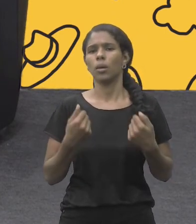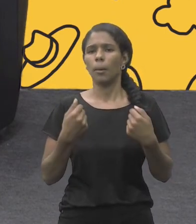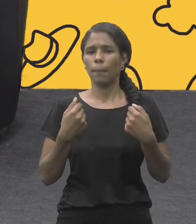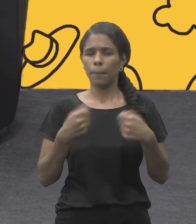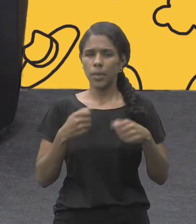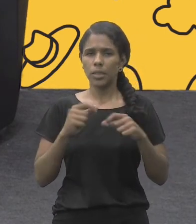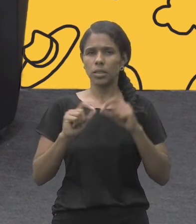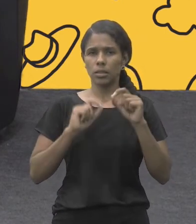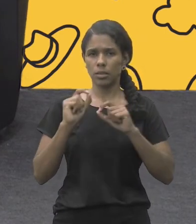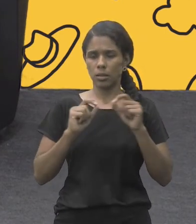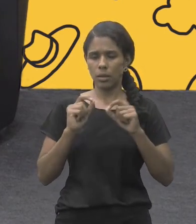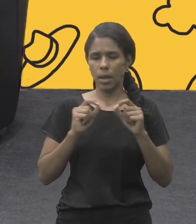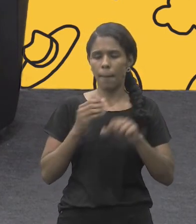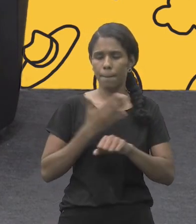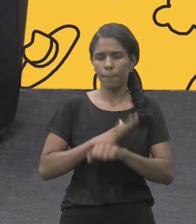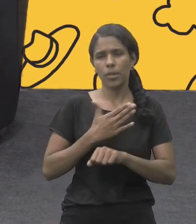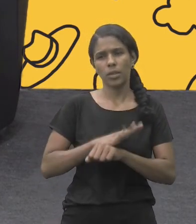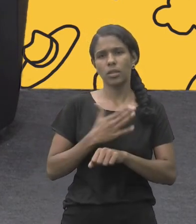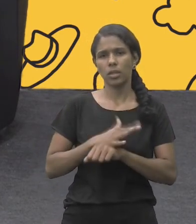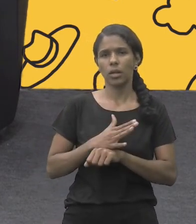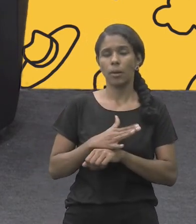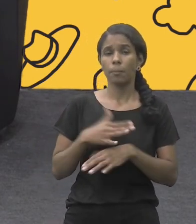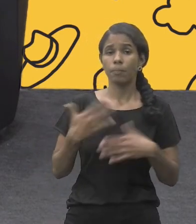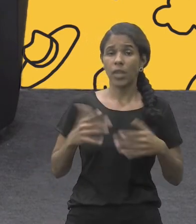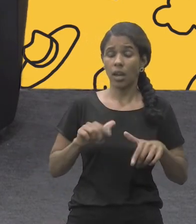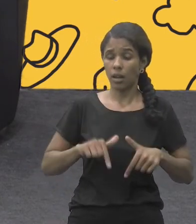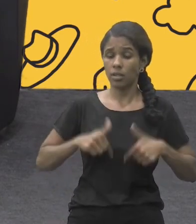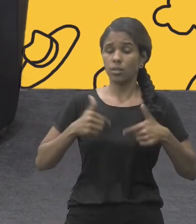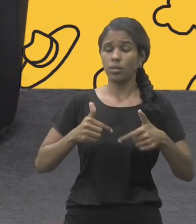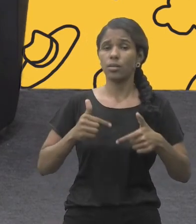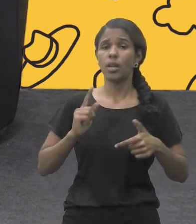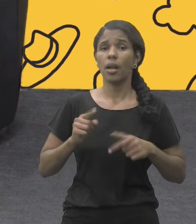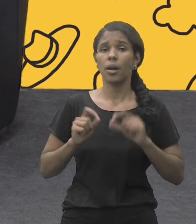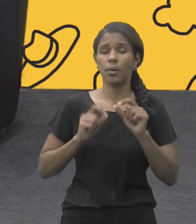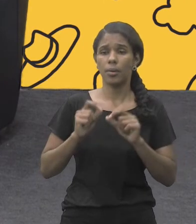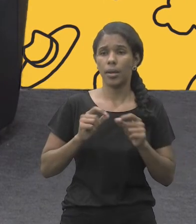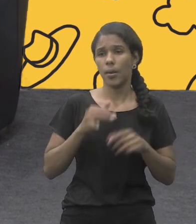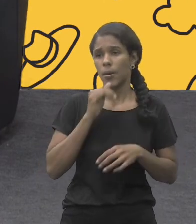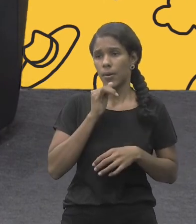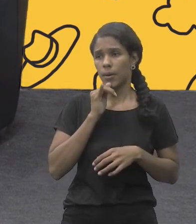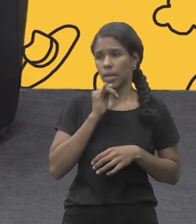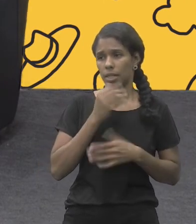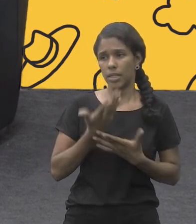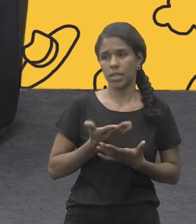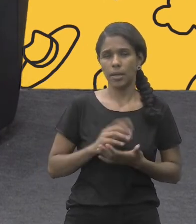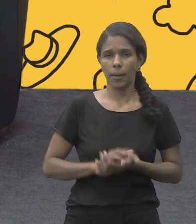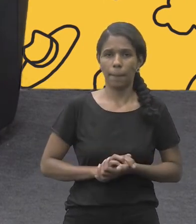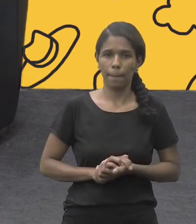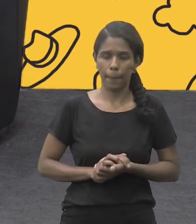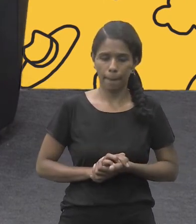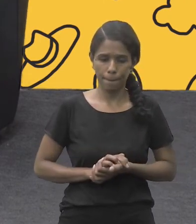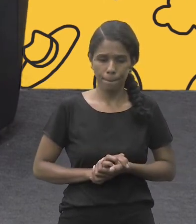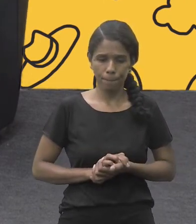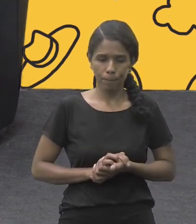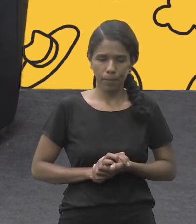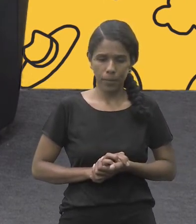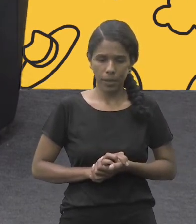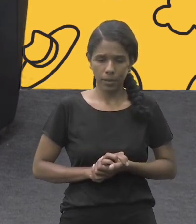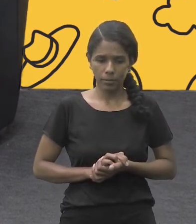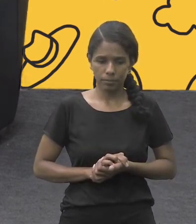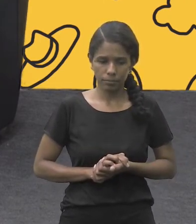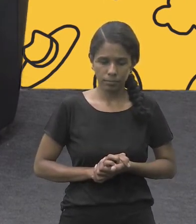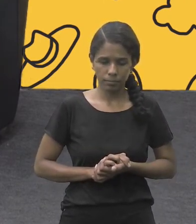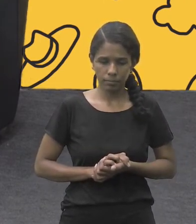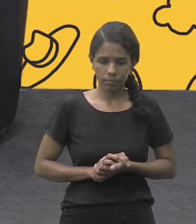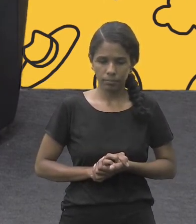atitude, né, dos atletas. Por exemplo, a nossa academia, se uma pessoa de 60, 70 anos entrar lá para treinar, né, ela vai ser super